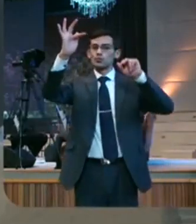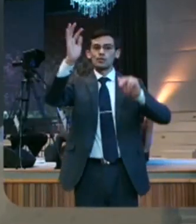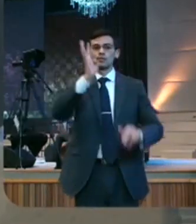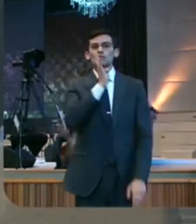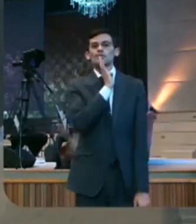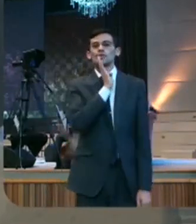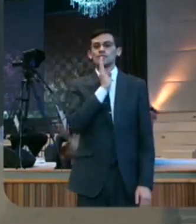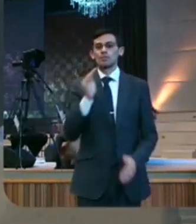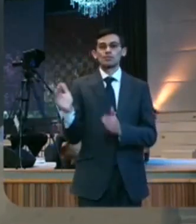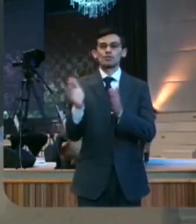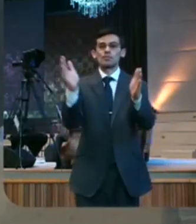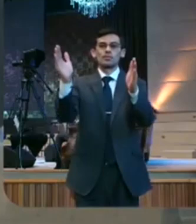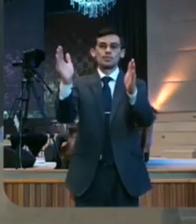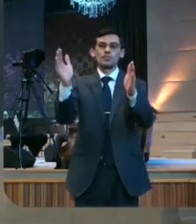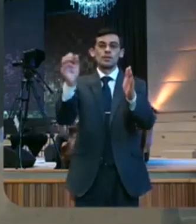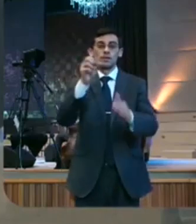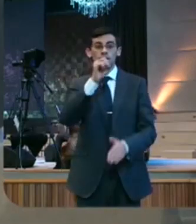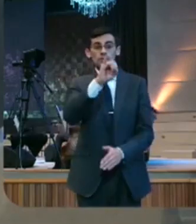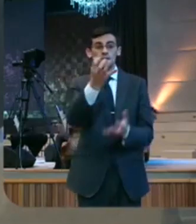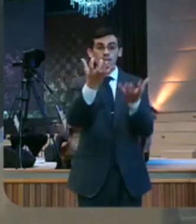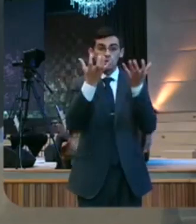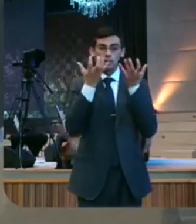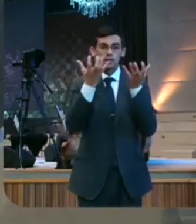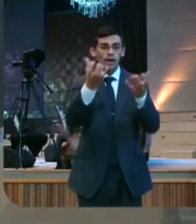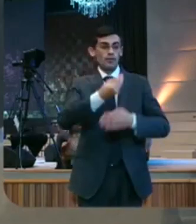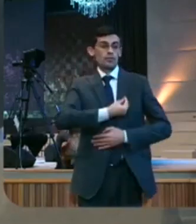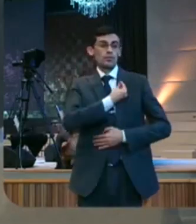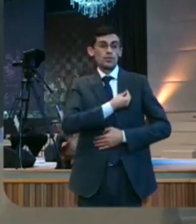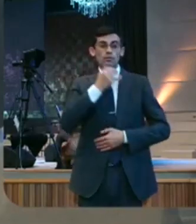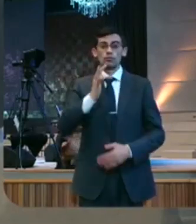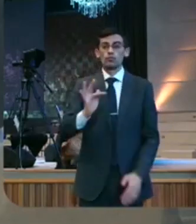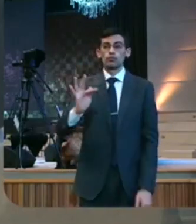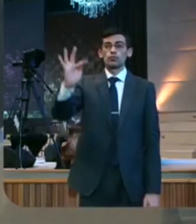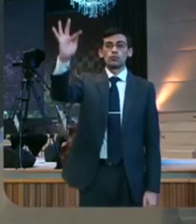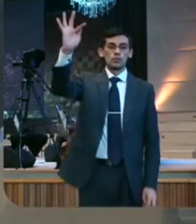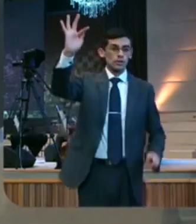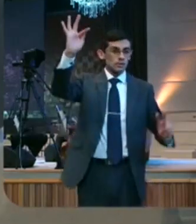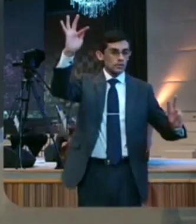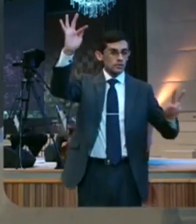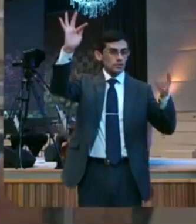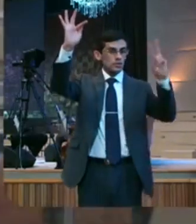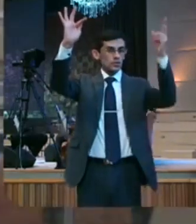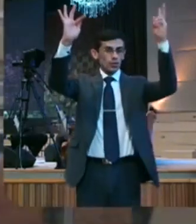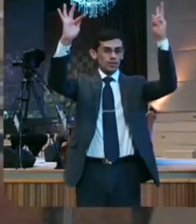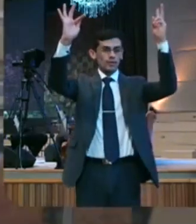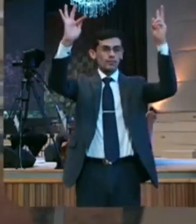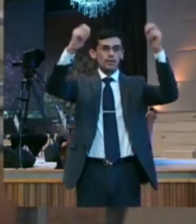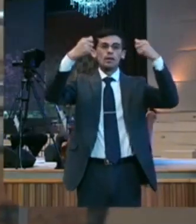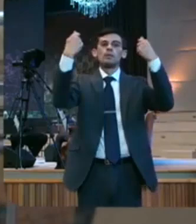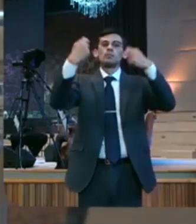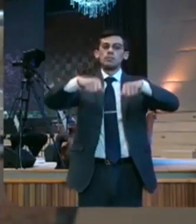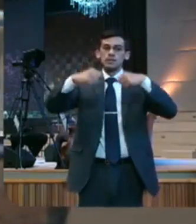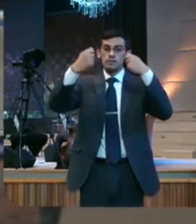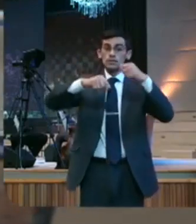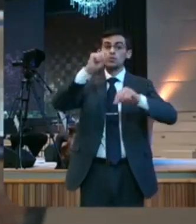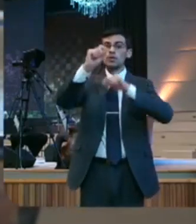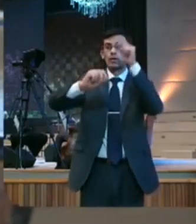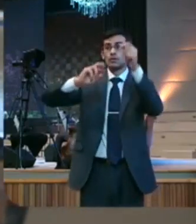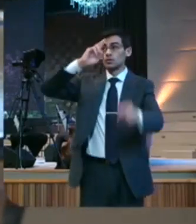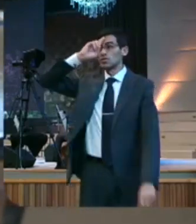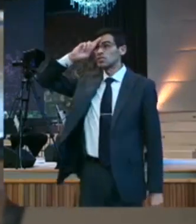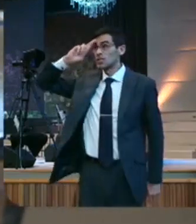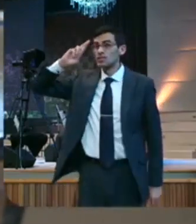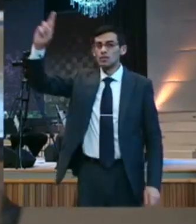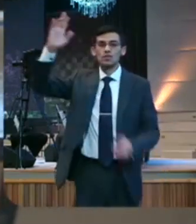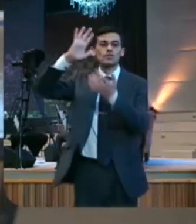E se você quer viver um futuro de vitória, você precisa de que o Senhor esteja